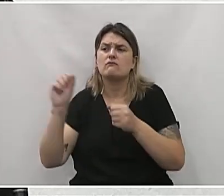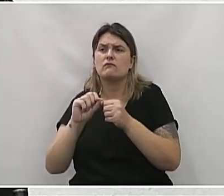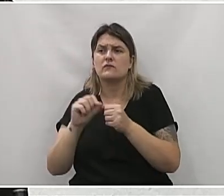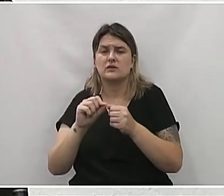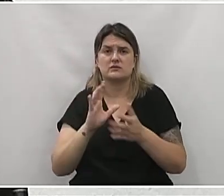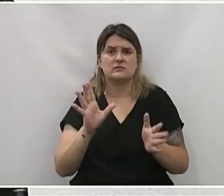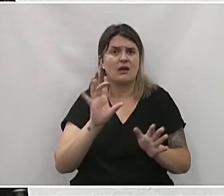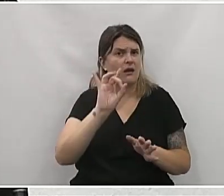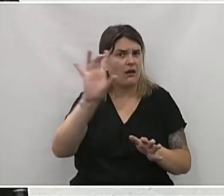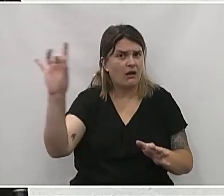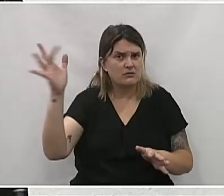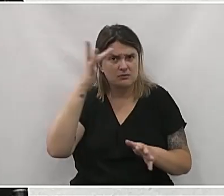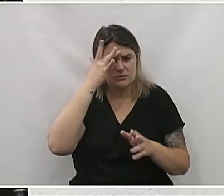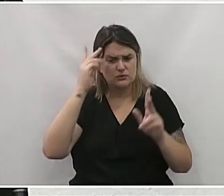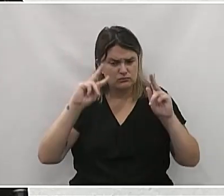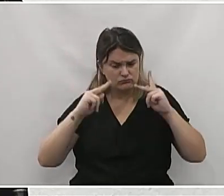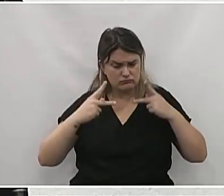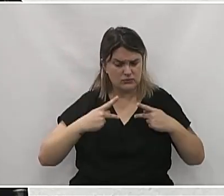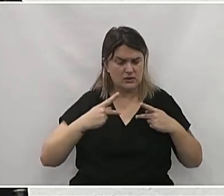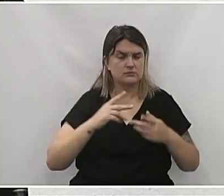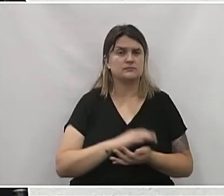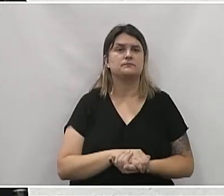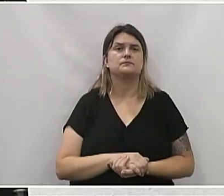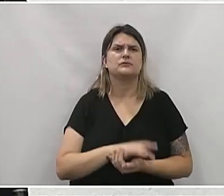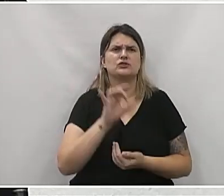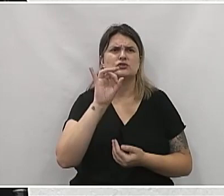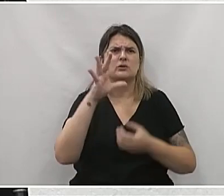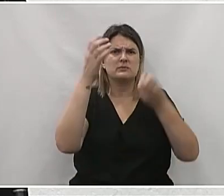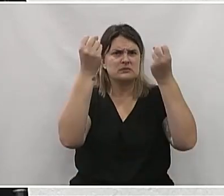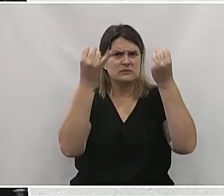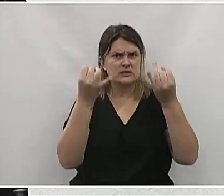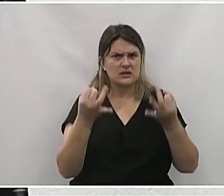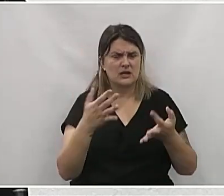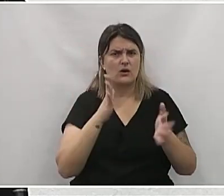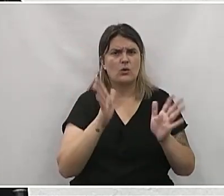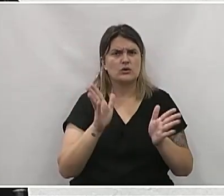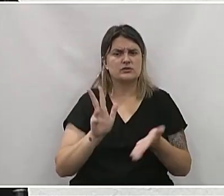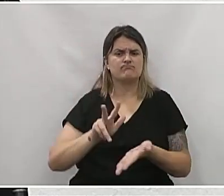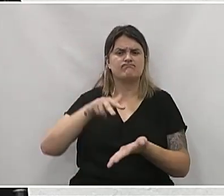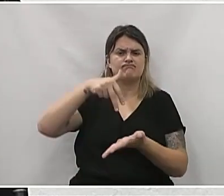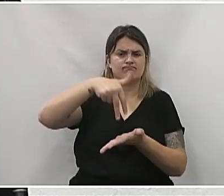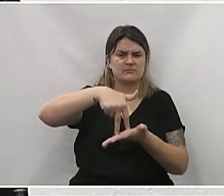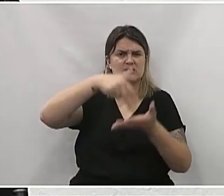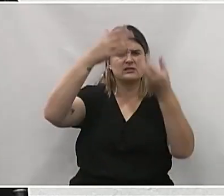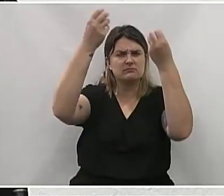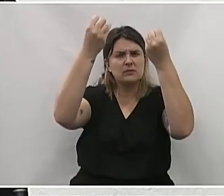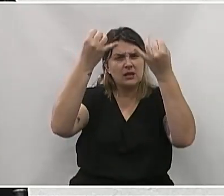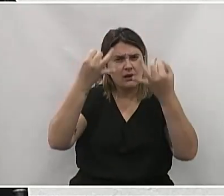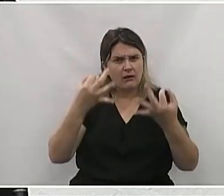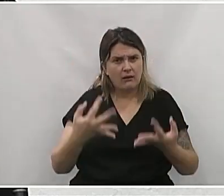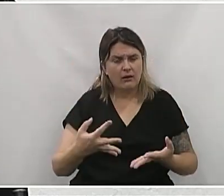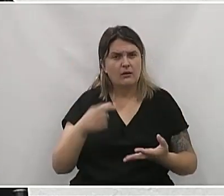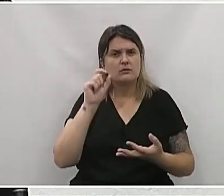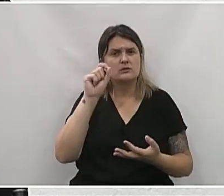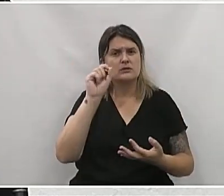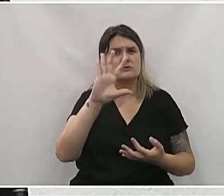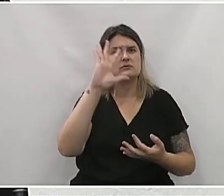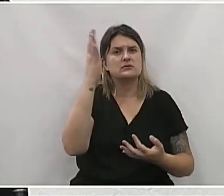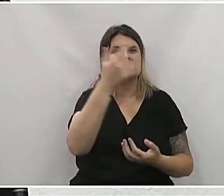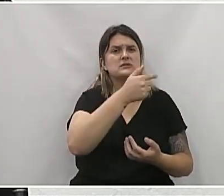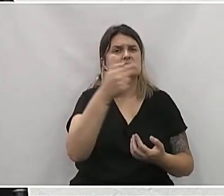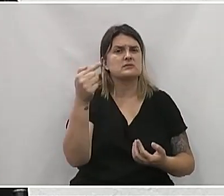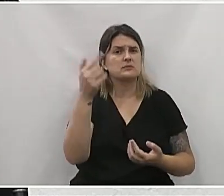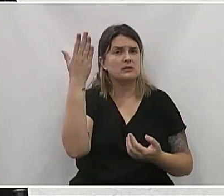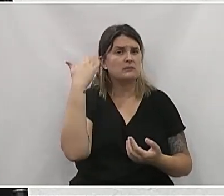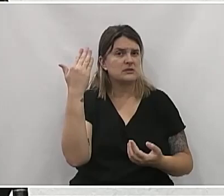de cada um. Então, só para deixar claro, eu vim aqui na tribuna para deixar claro em relação ao que aconteceu na semana